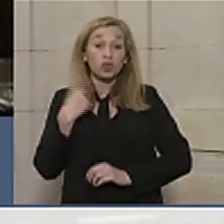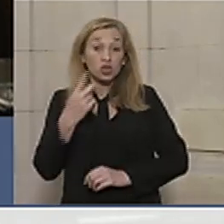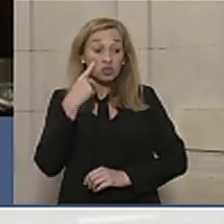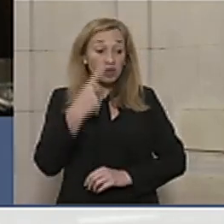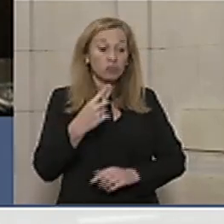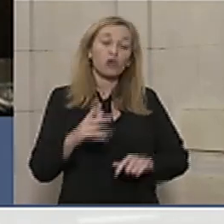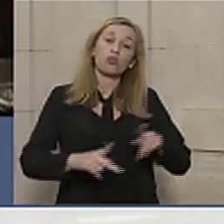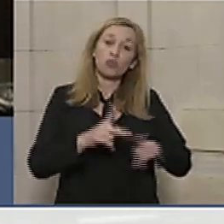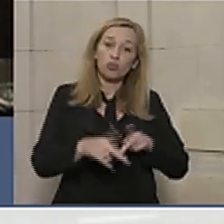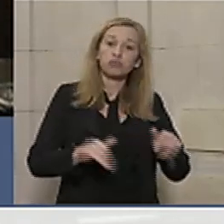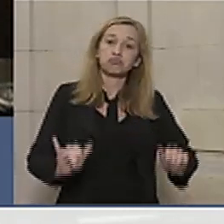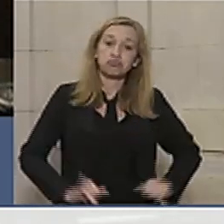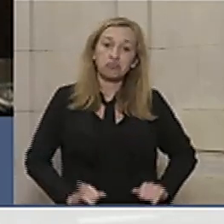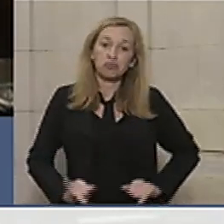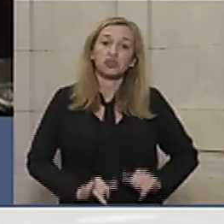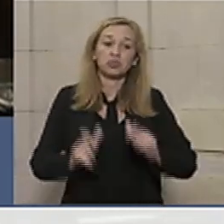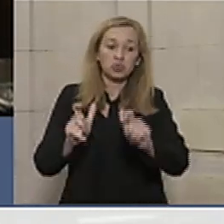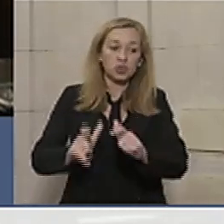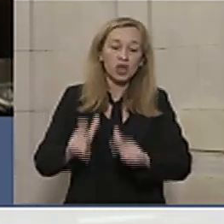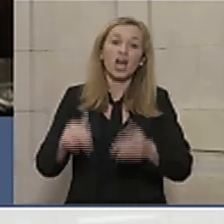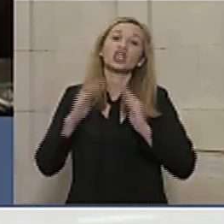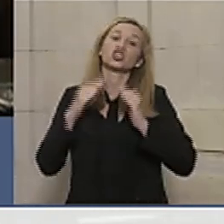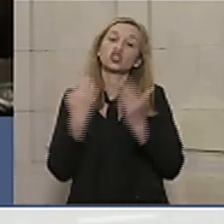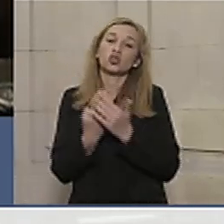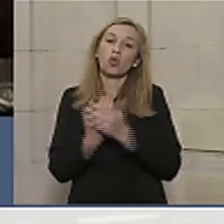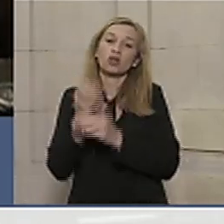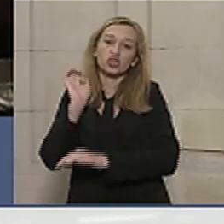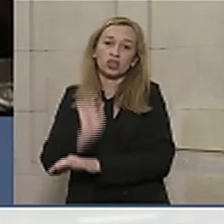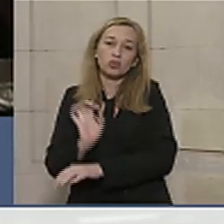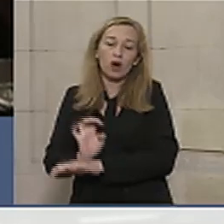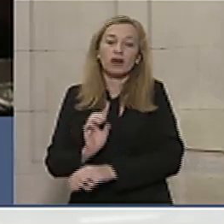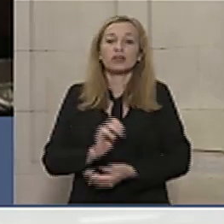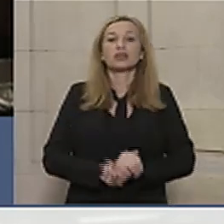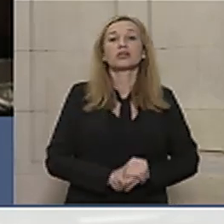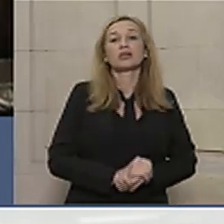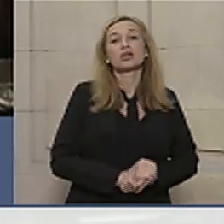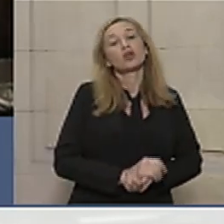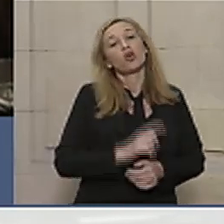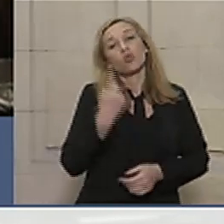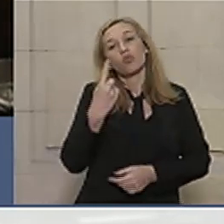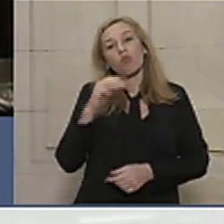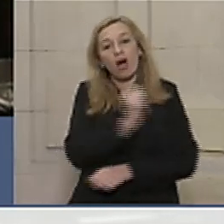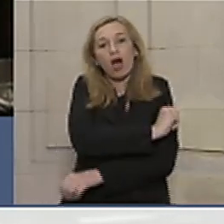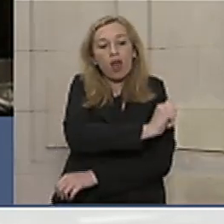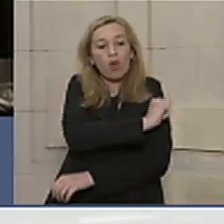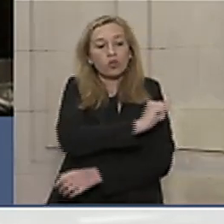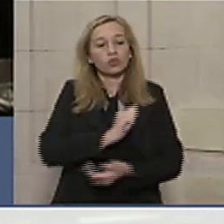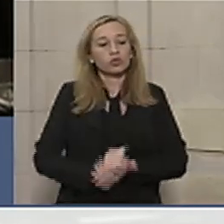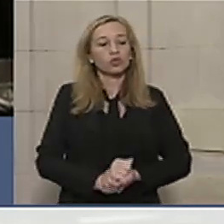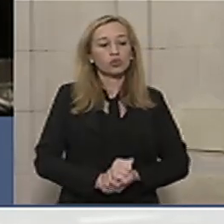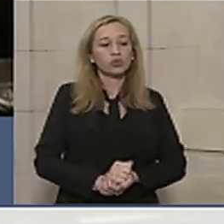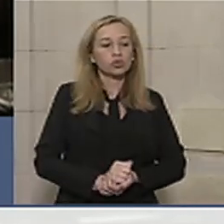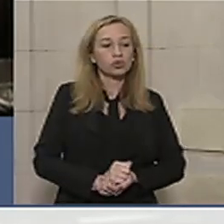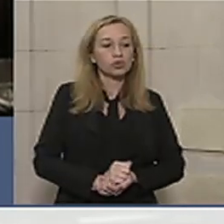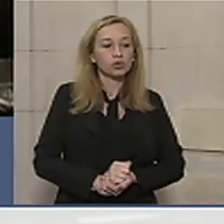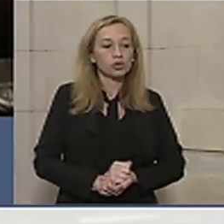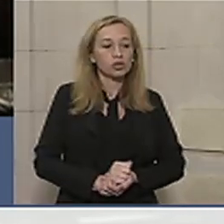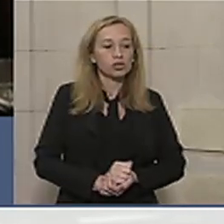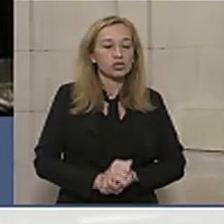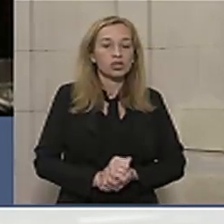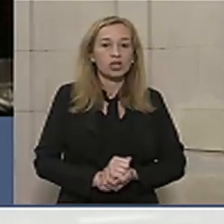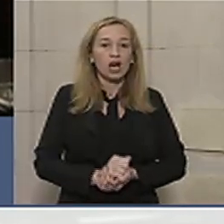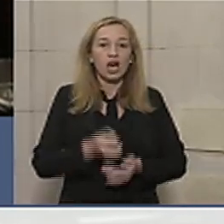sofrendo, tivemos agora casos em escolas estaduais, Escola Irene Meirelles, onde um aluno, através de rede social, anunciou que teria um grande